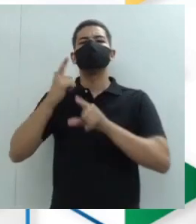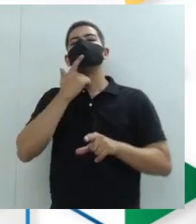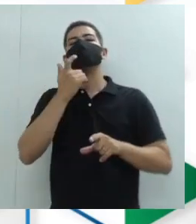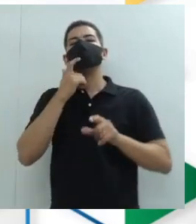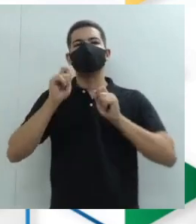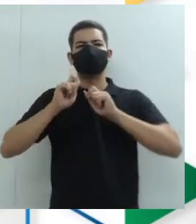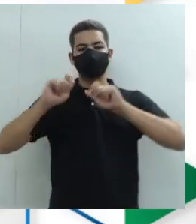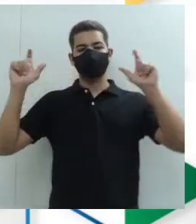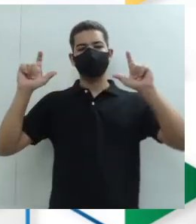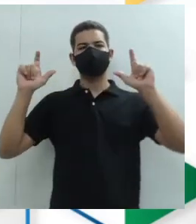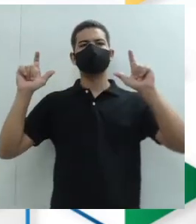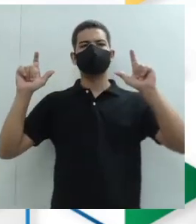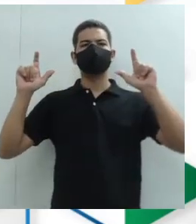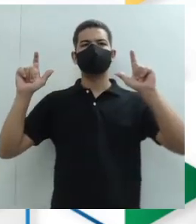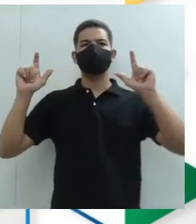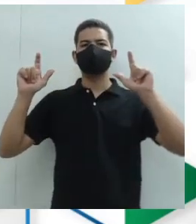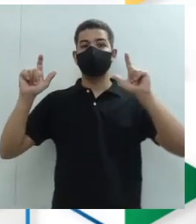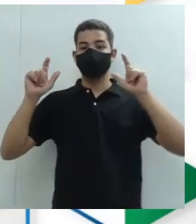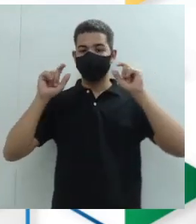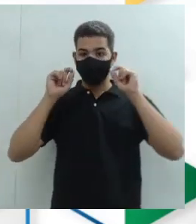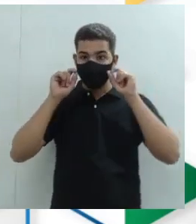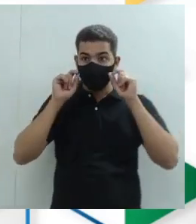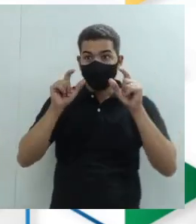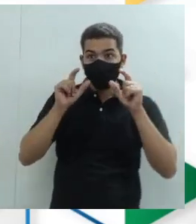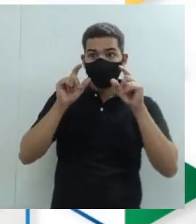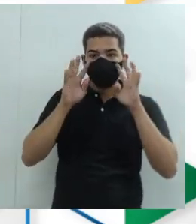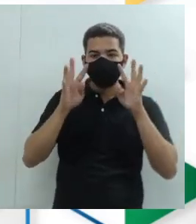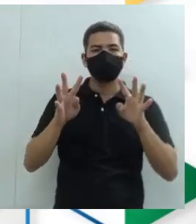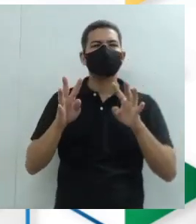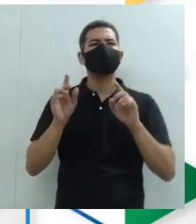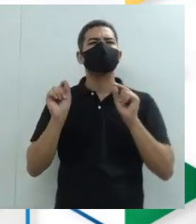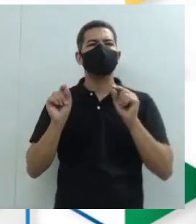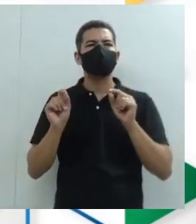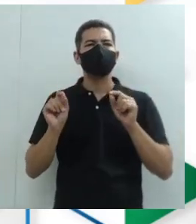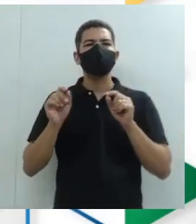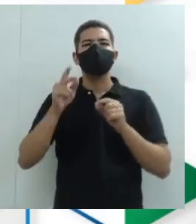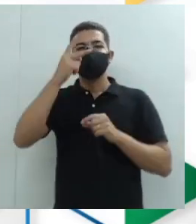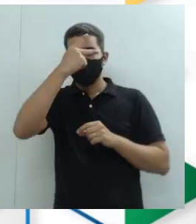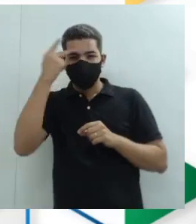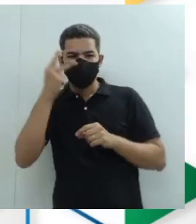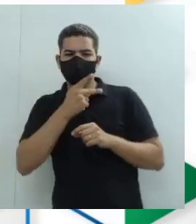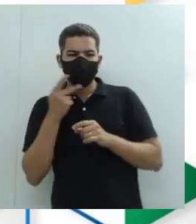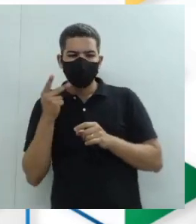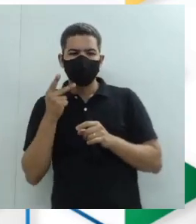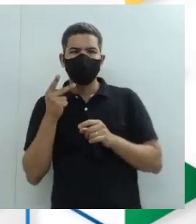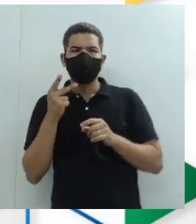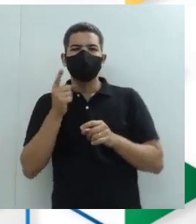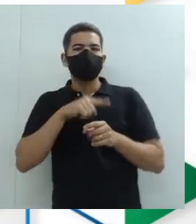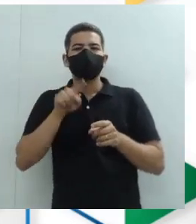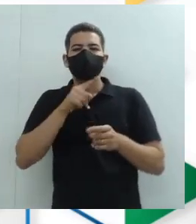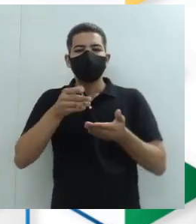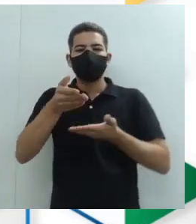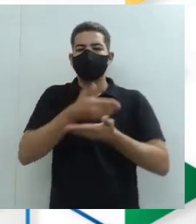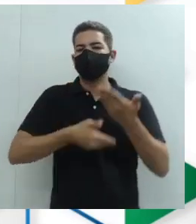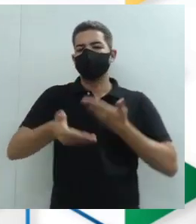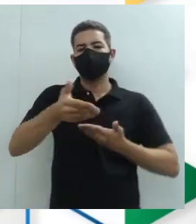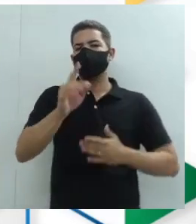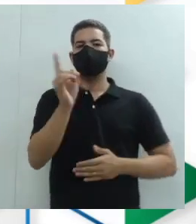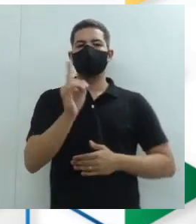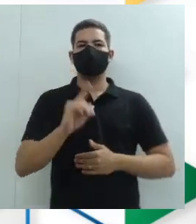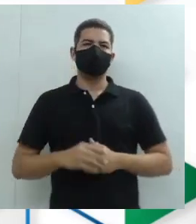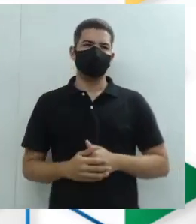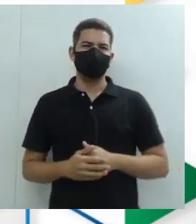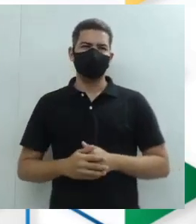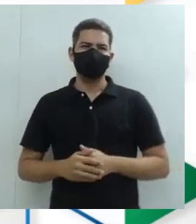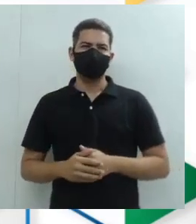Esse vermelho ele chama bem a atenção, diz assim: não trocamos roupas íntimas.